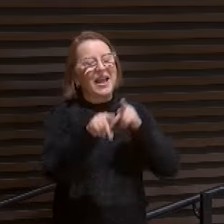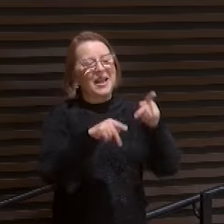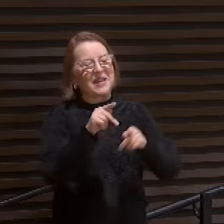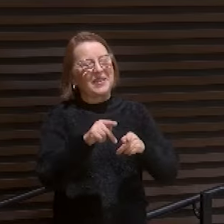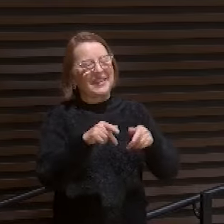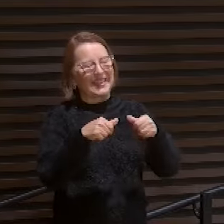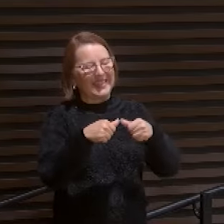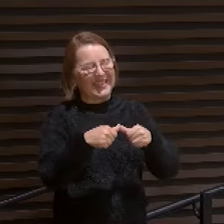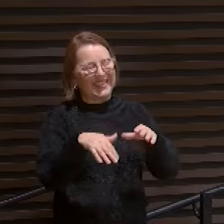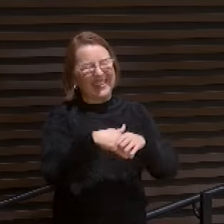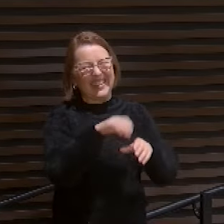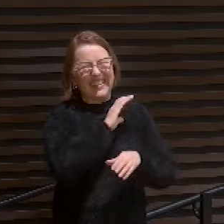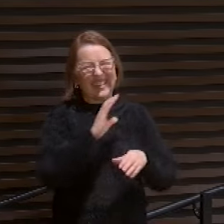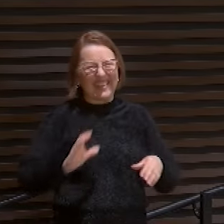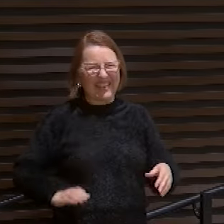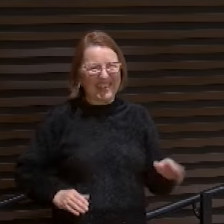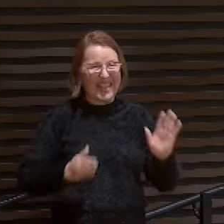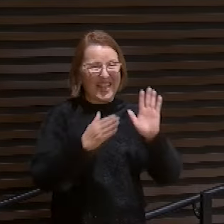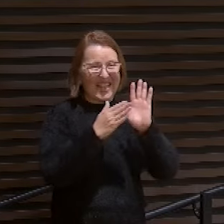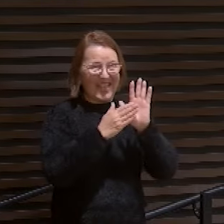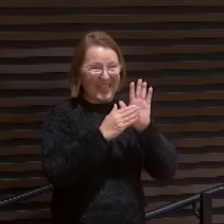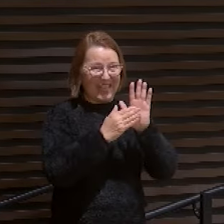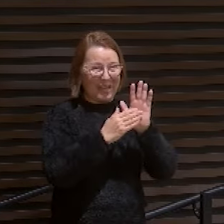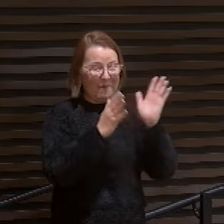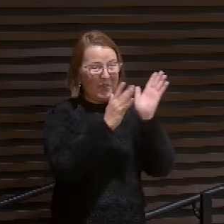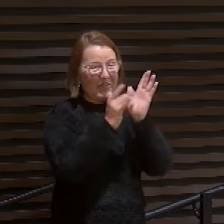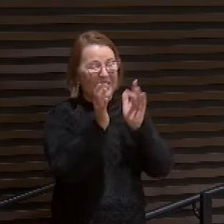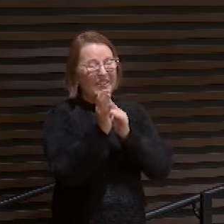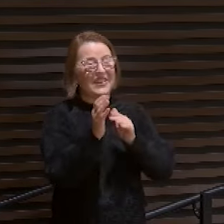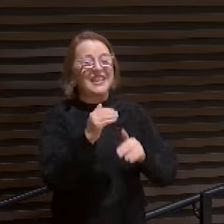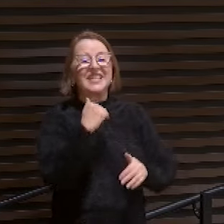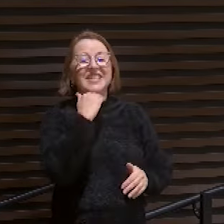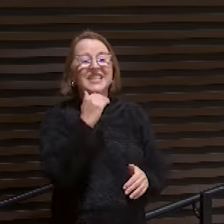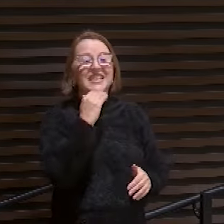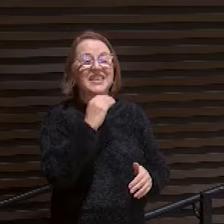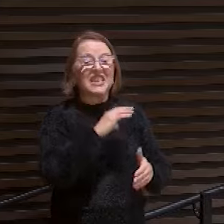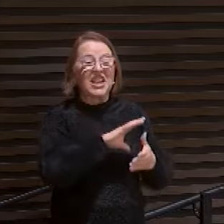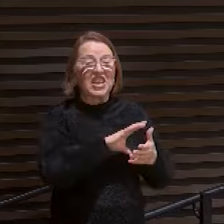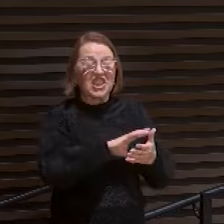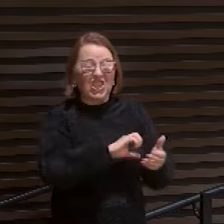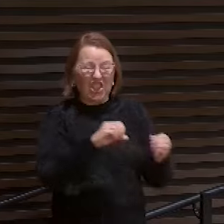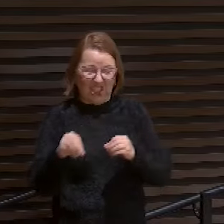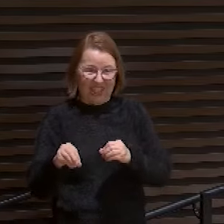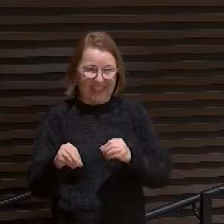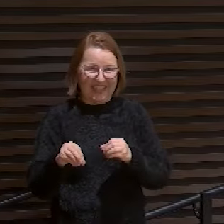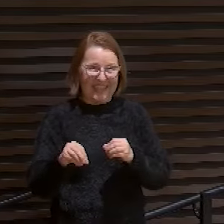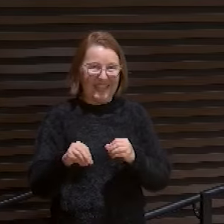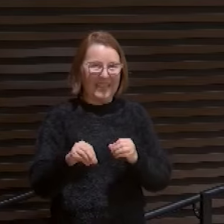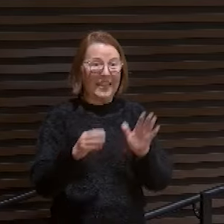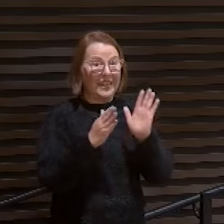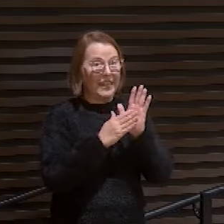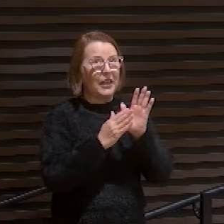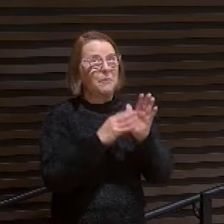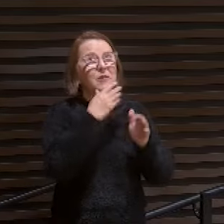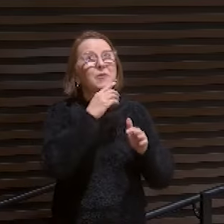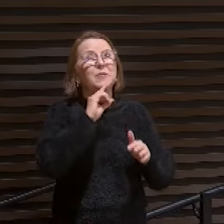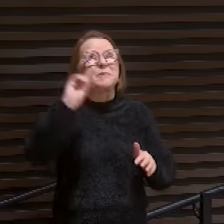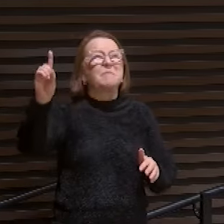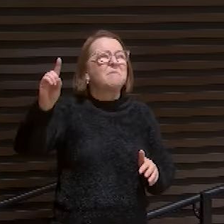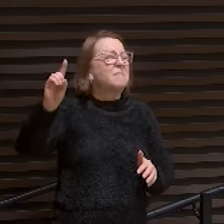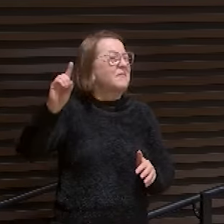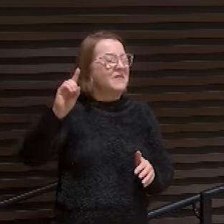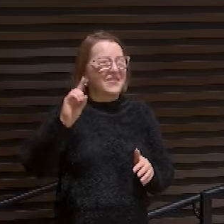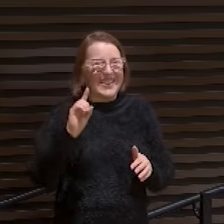vai arrebatar. E da mão do Pai, muito menos. Nós estamos seguros, duplamente seguros. Somos